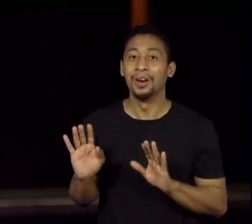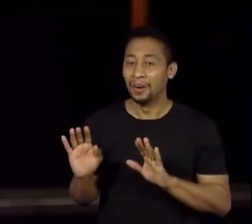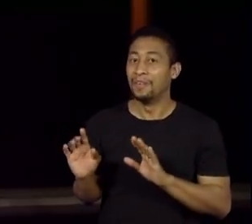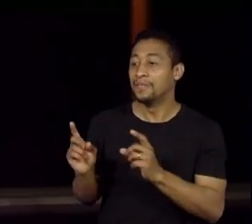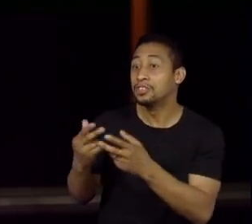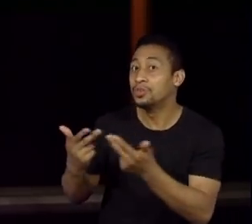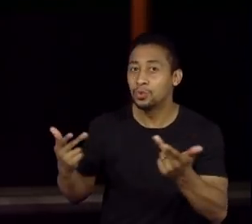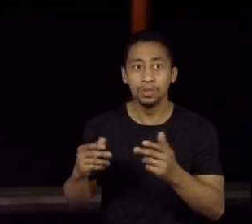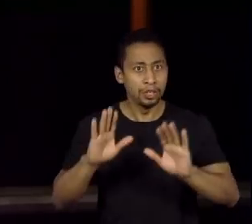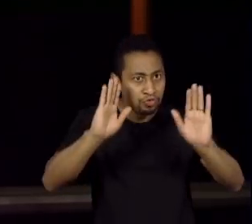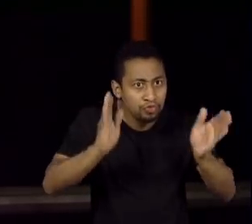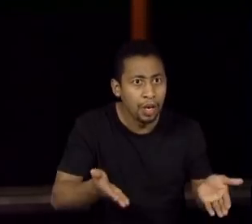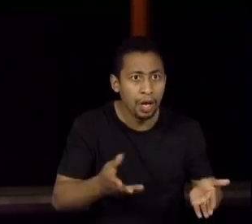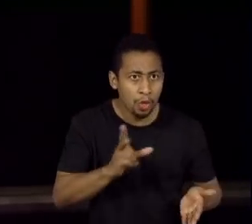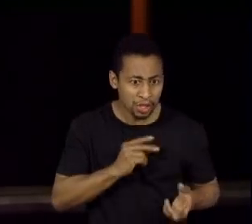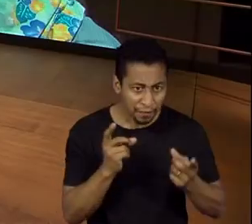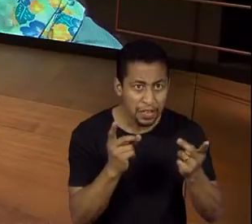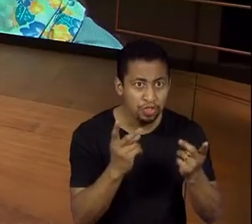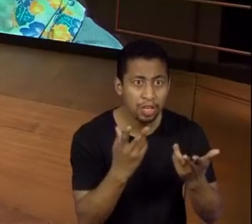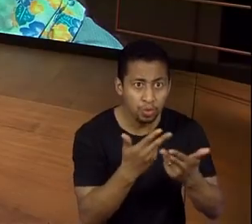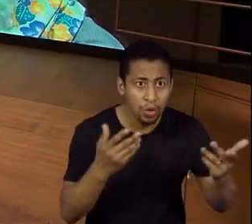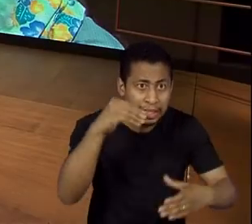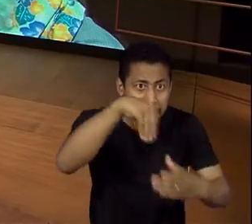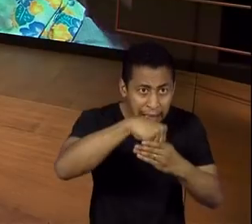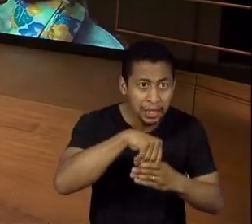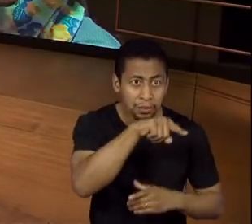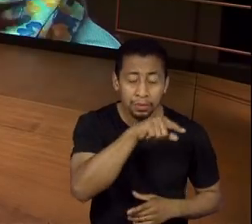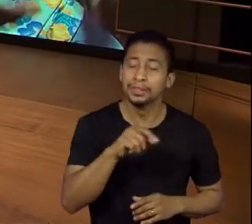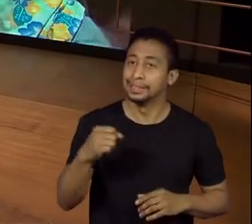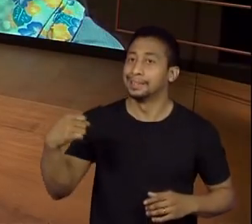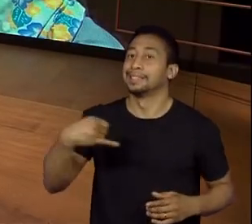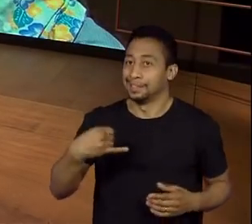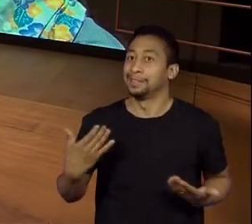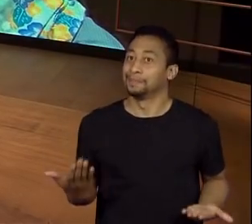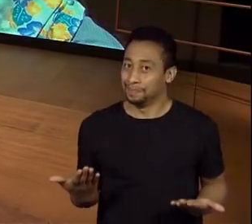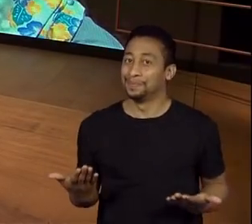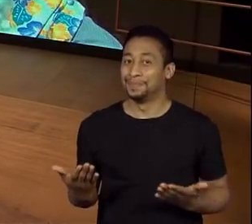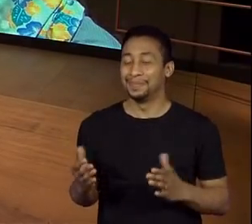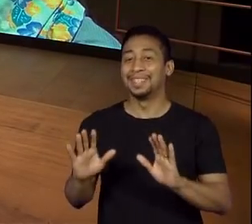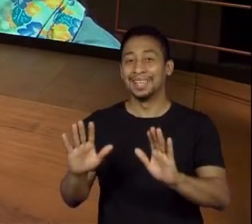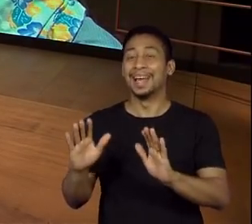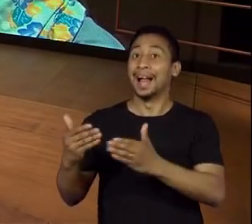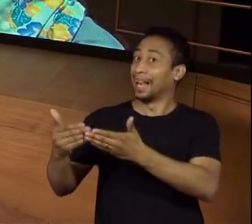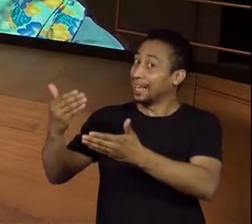né? Ele já vendia carnaúba para a gente limpar o boot